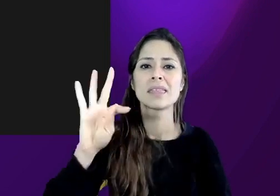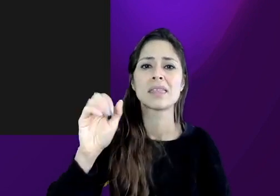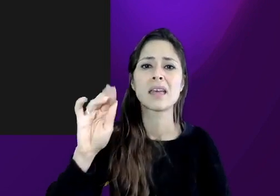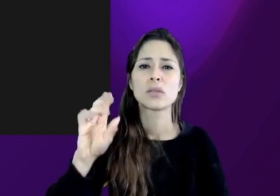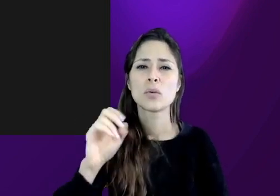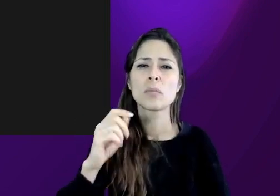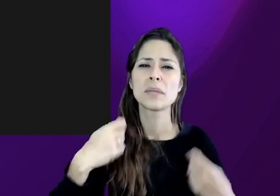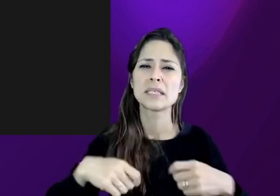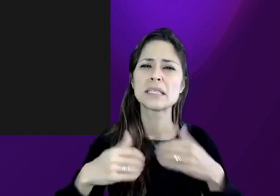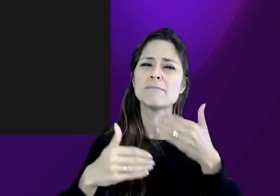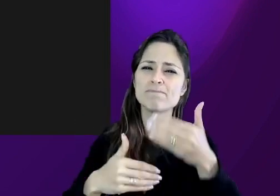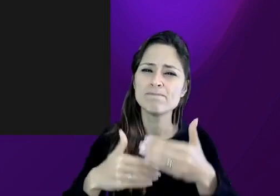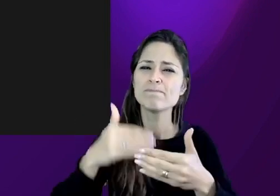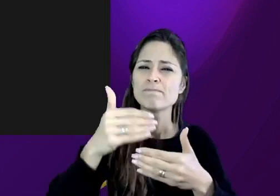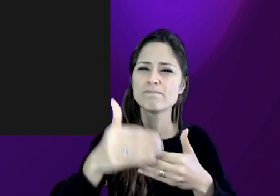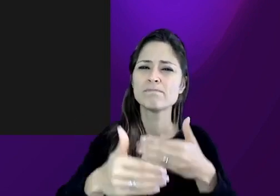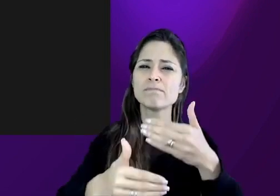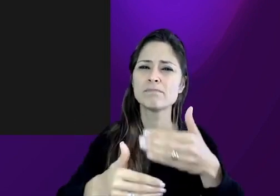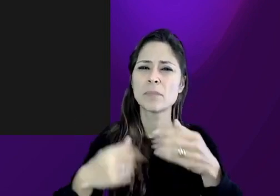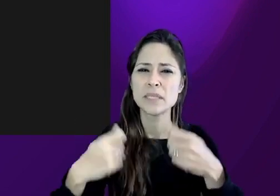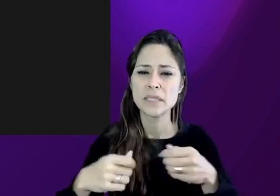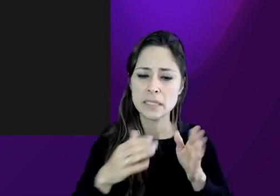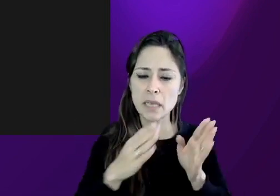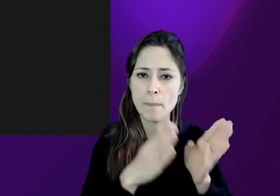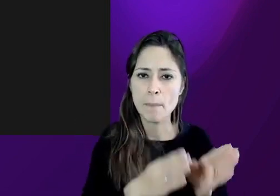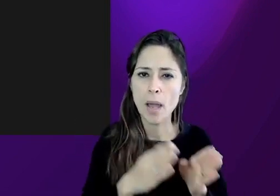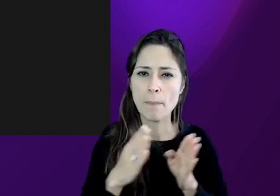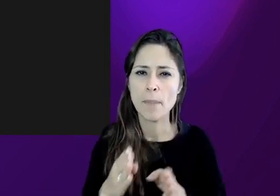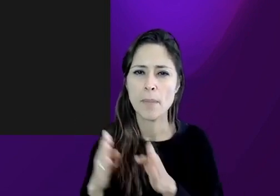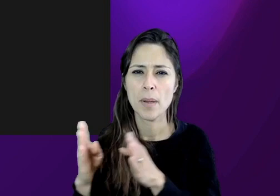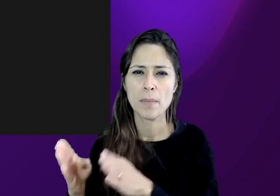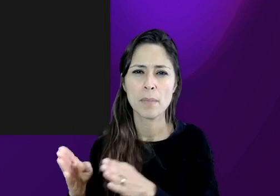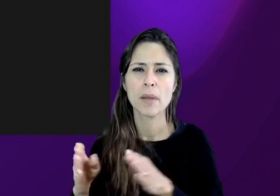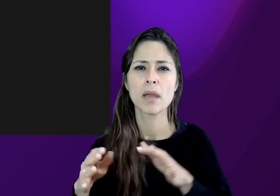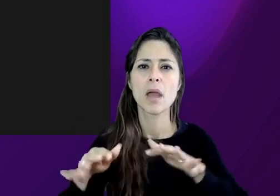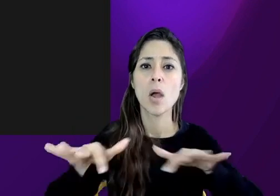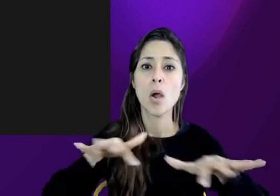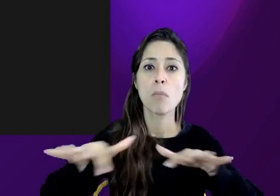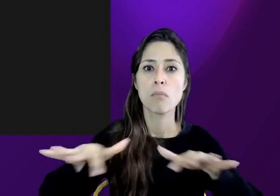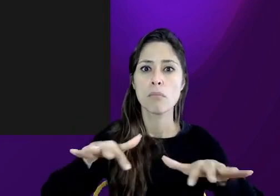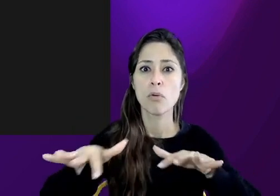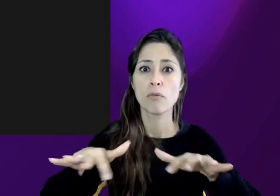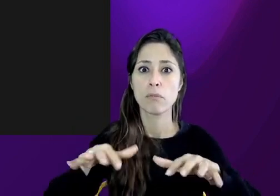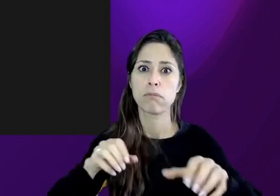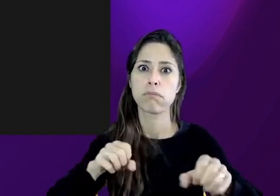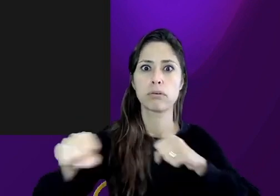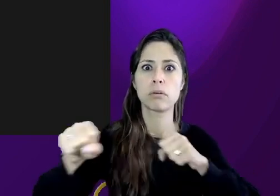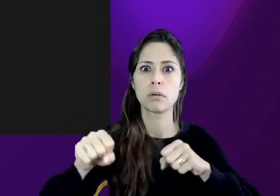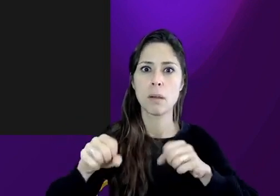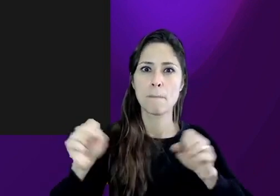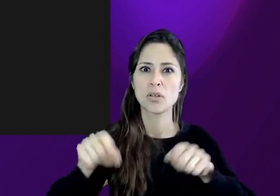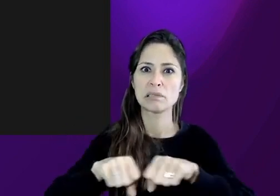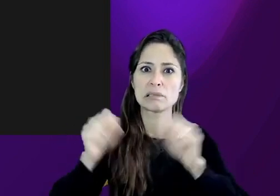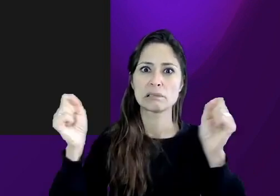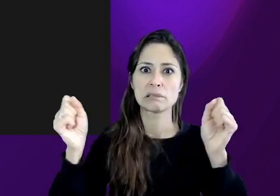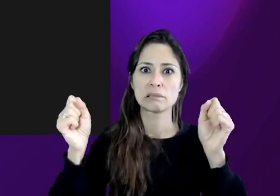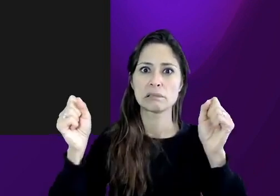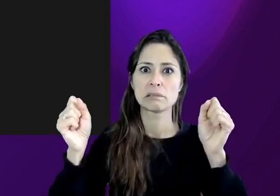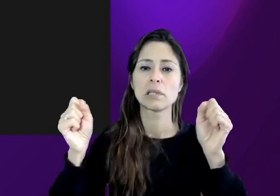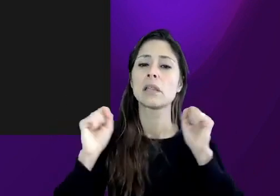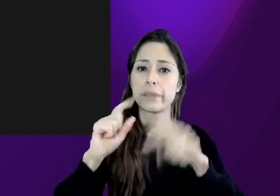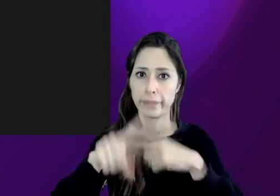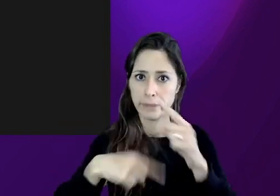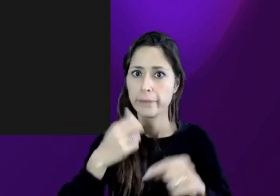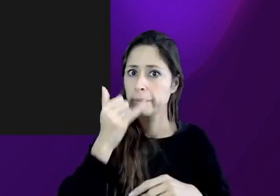a passo, precisa ser uma cirurgia mais cadenciada, um movimento mais grosseiro pode arrebentar alguma coisa e ter uma